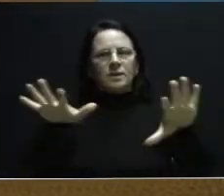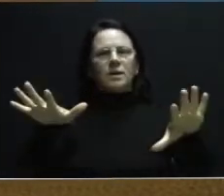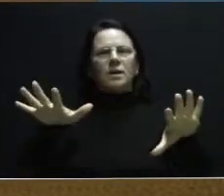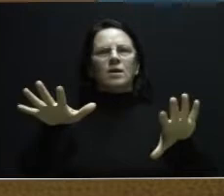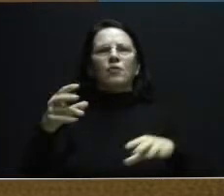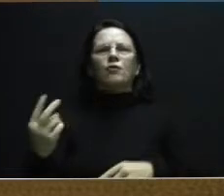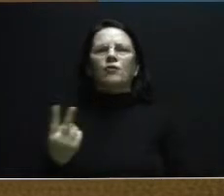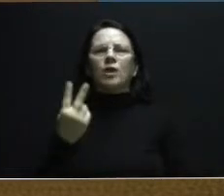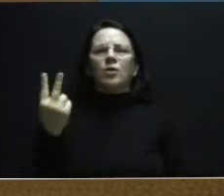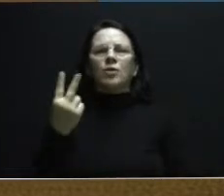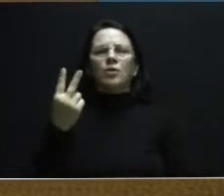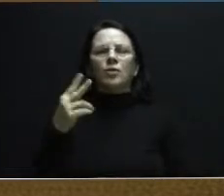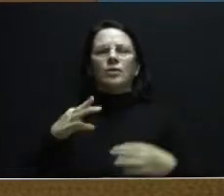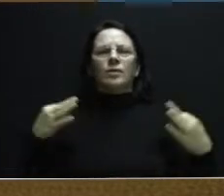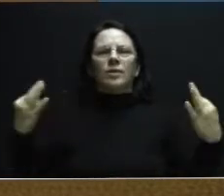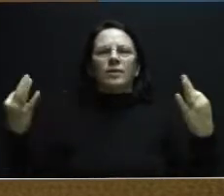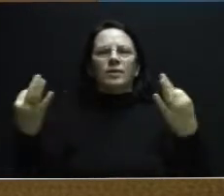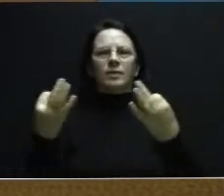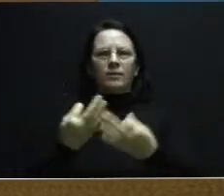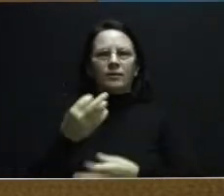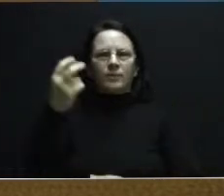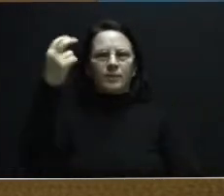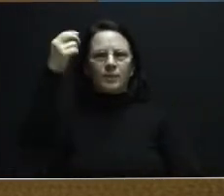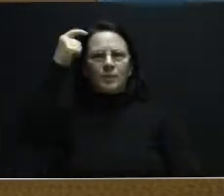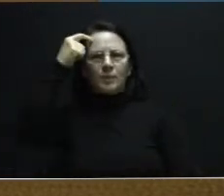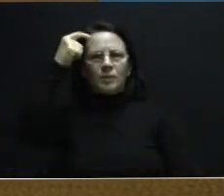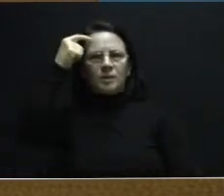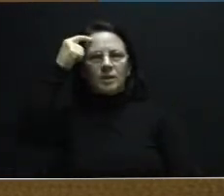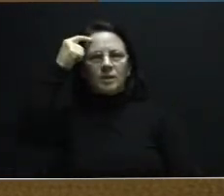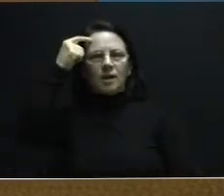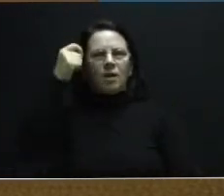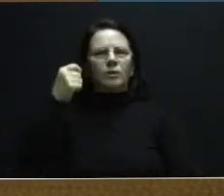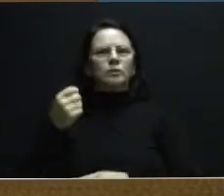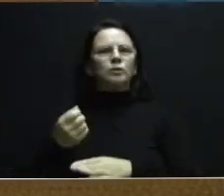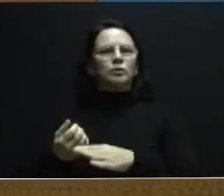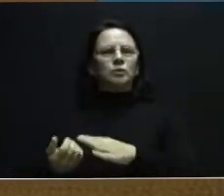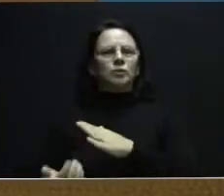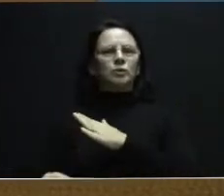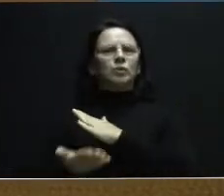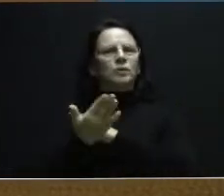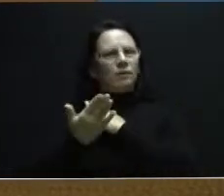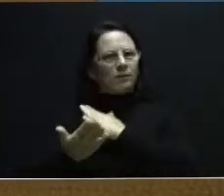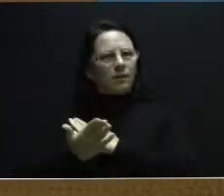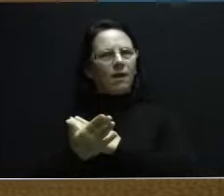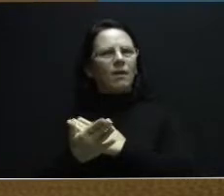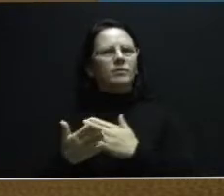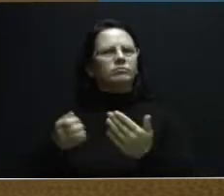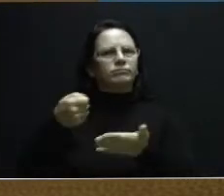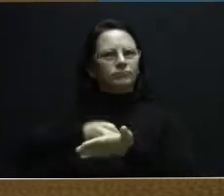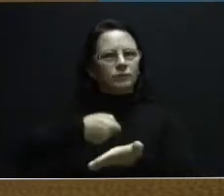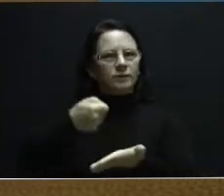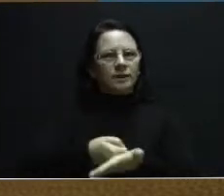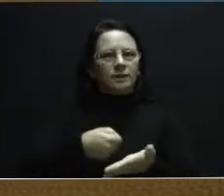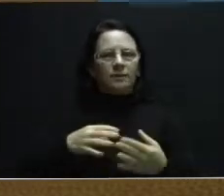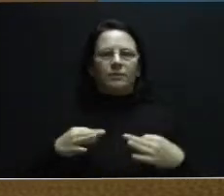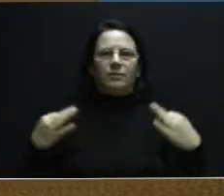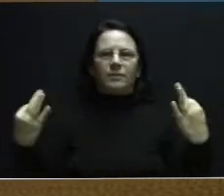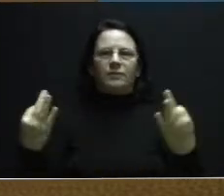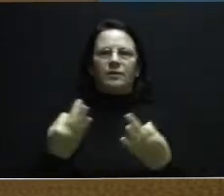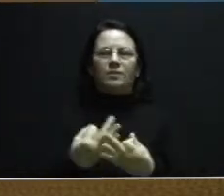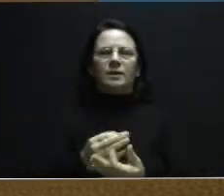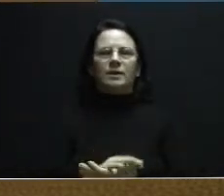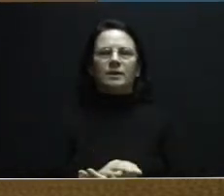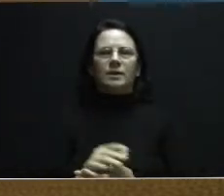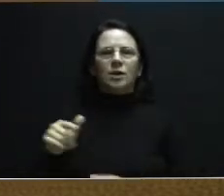família e se conscientizar que vale a pena lutar em favor da vida e da família. A Semana da Família é